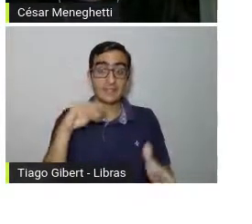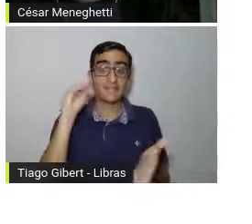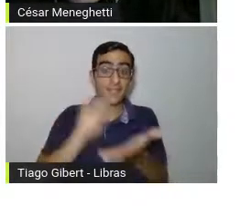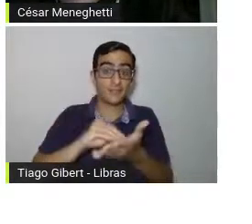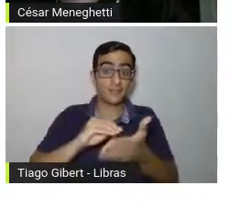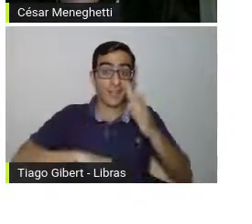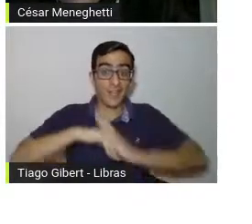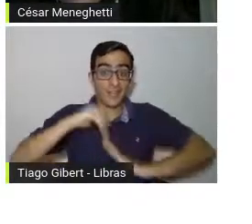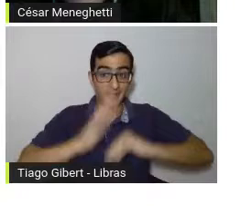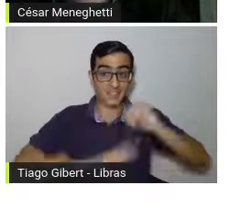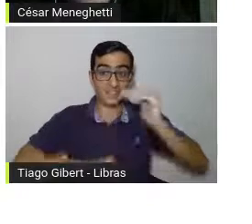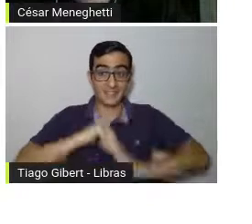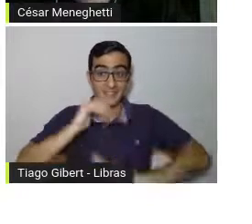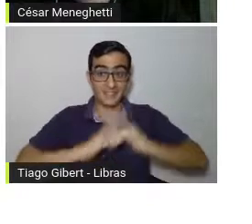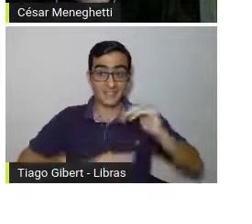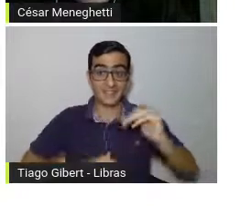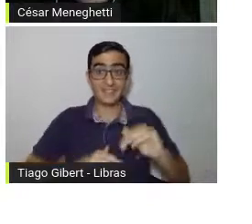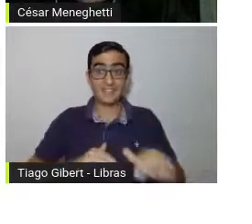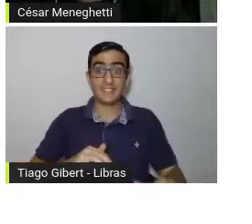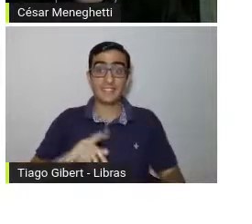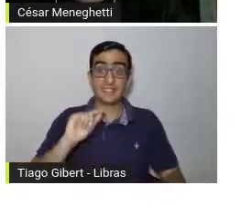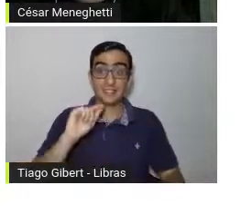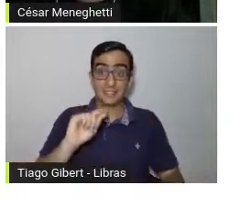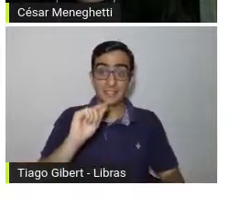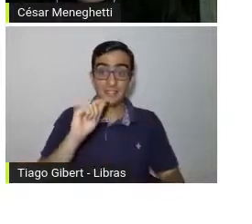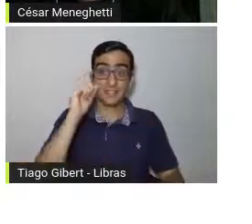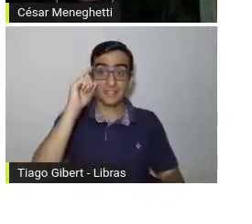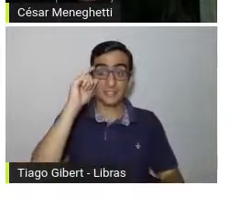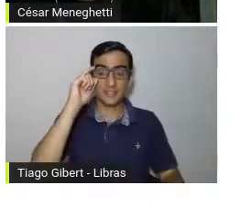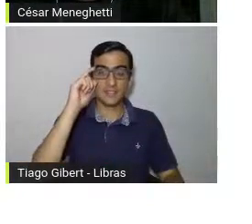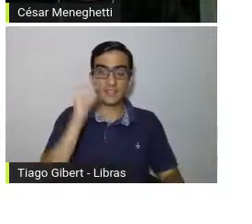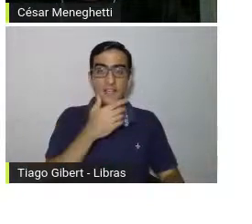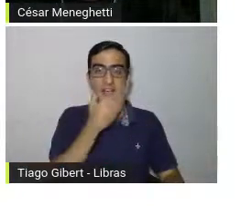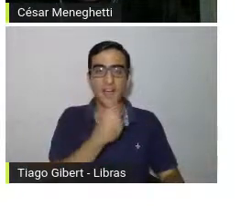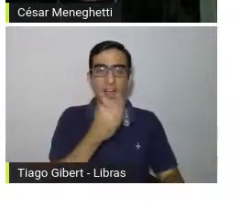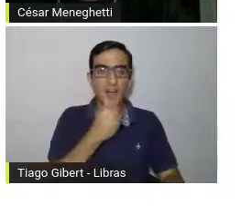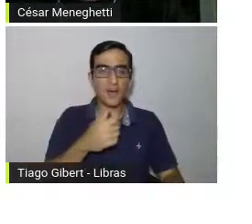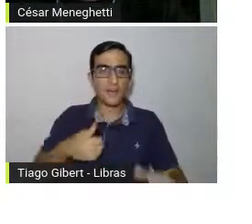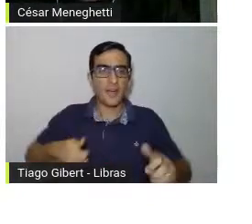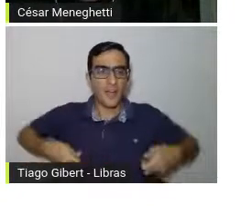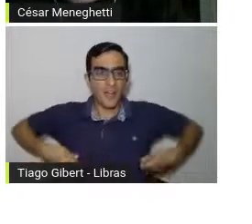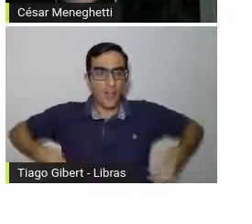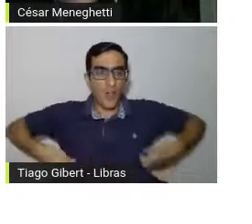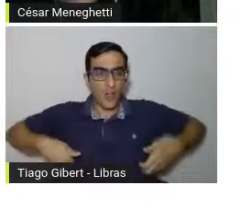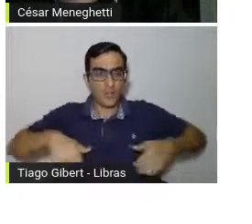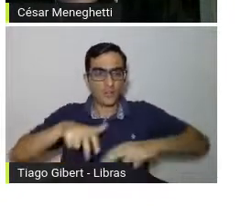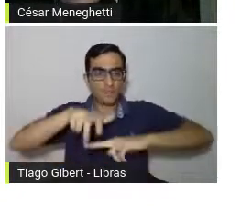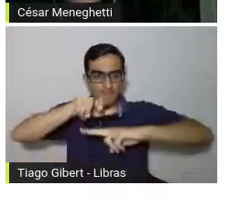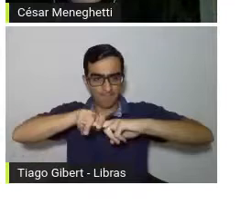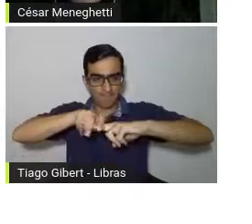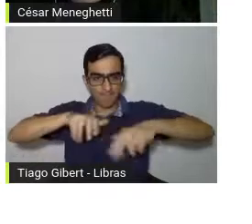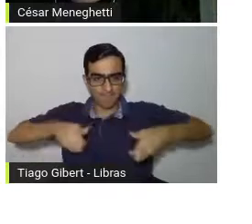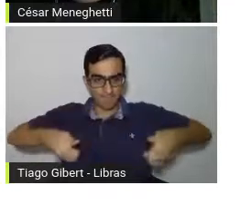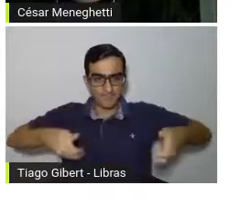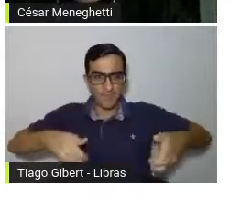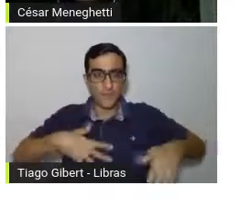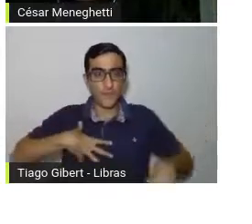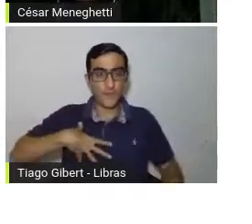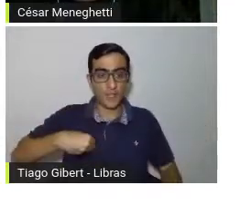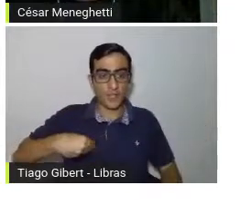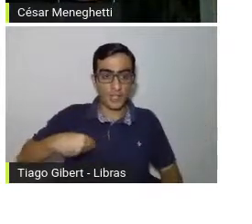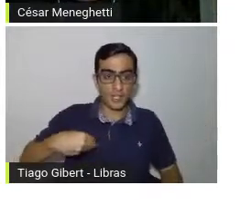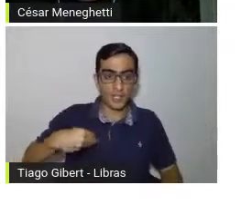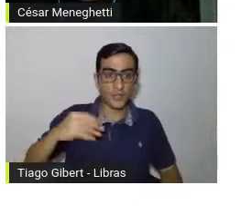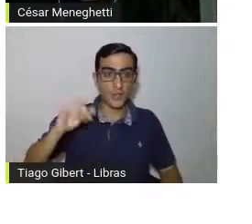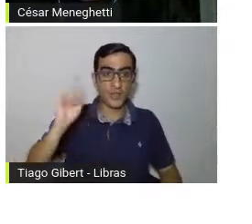que termina com uma frase do Aniello, que é um menino em cadeira de rodas, que ele é filho de pessoas